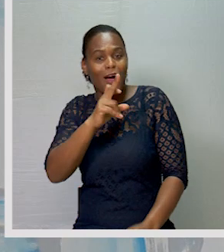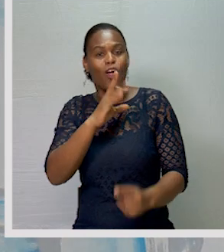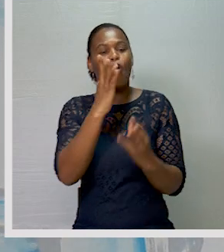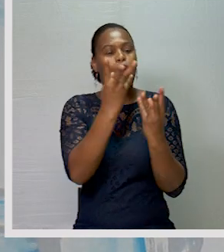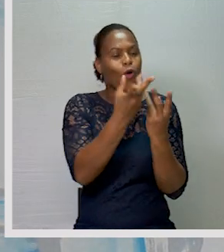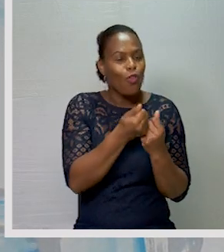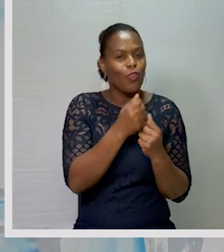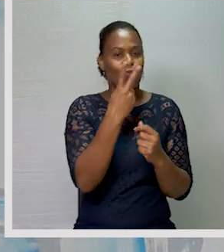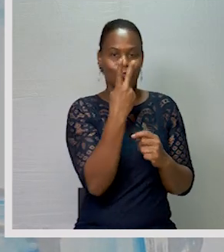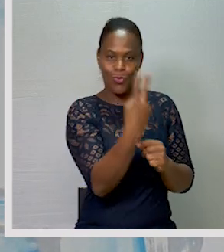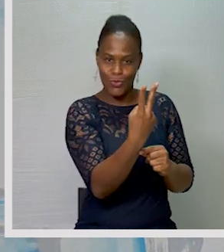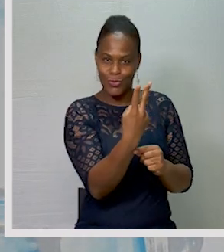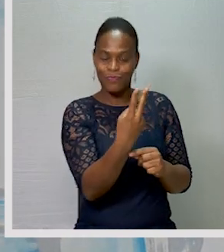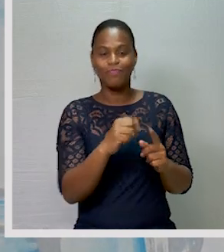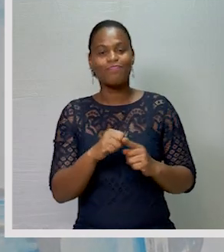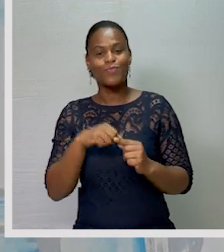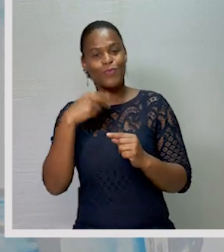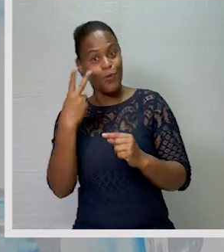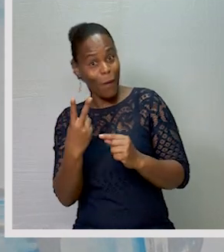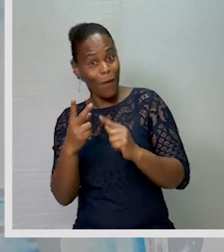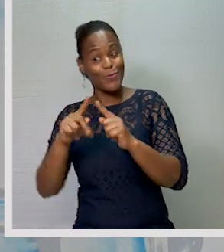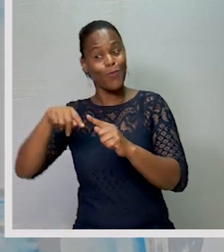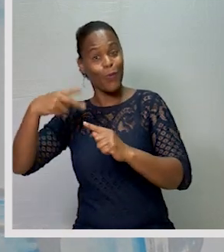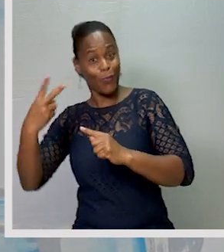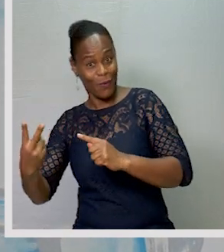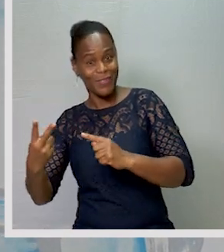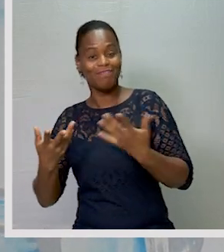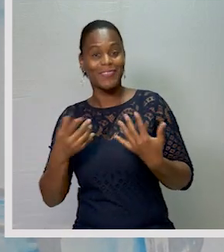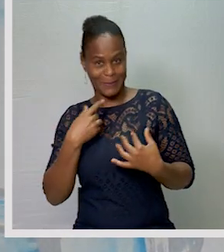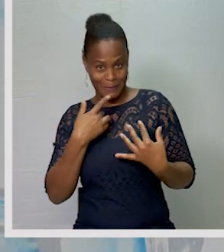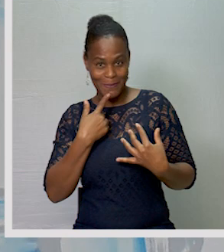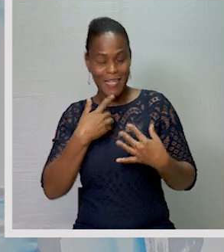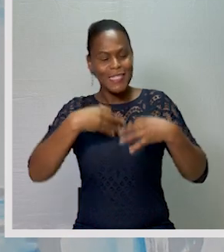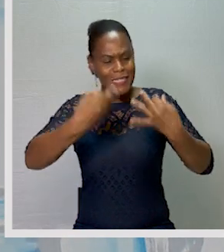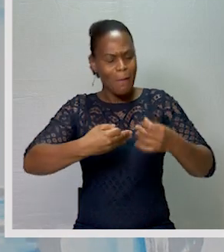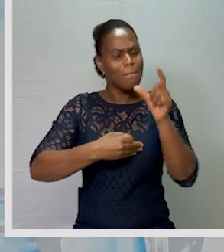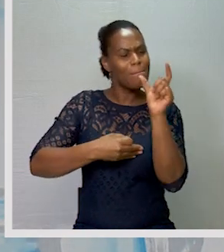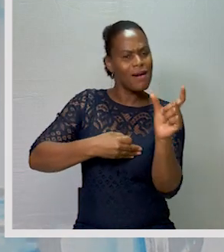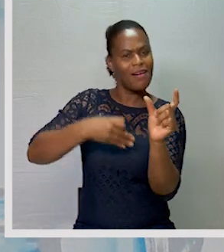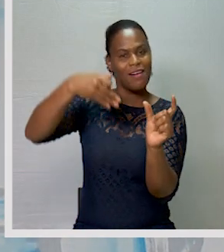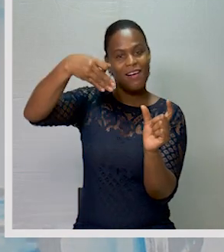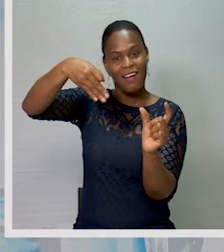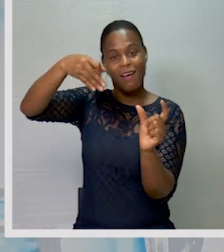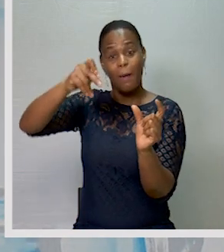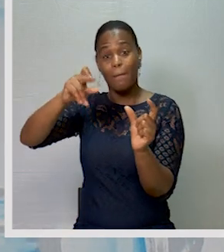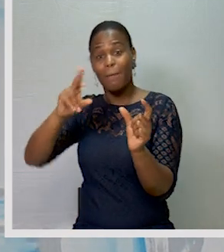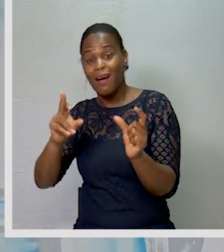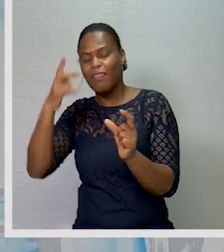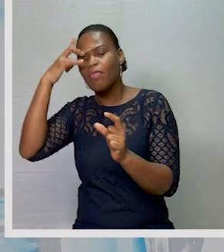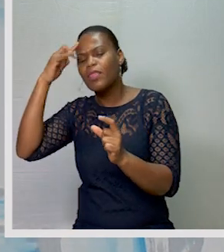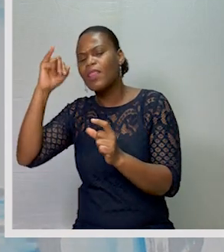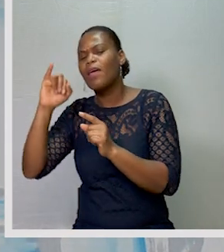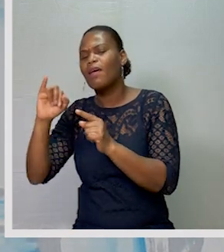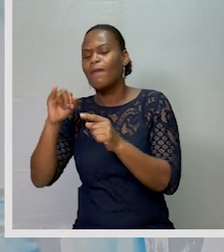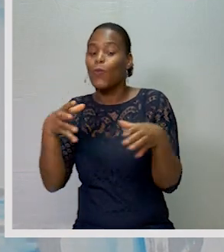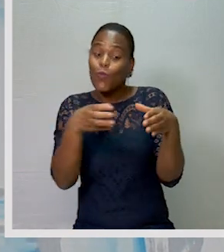contagem 2 em 2. Sempre quando quando aparece, melhor dizendo, esta palavra par, nós temos que ter